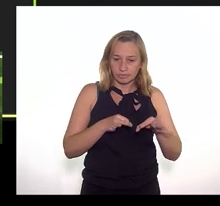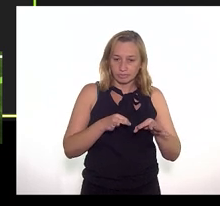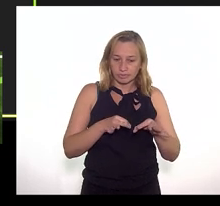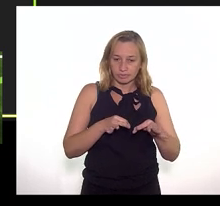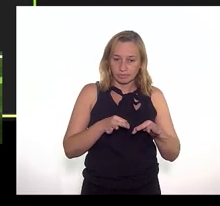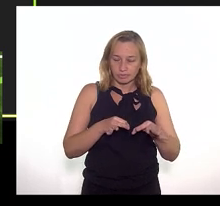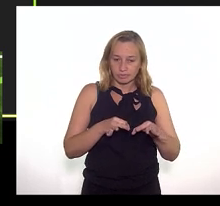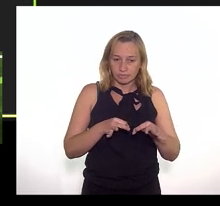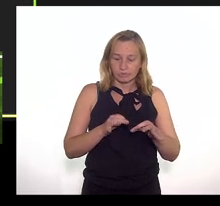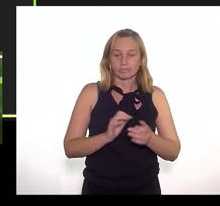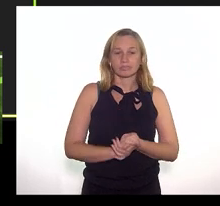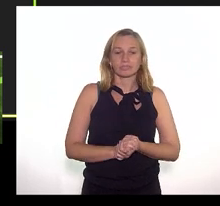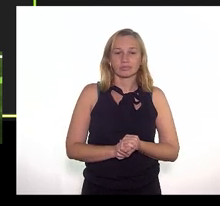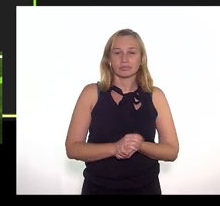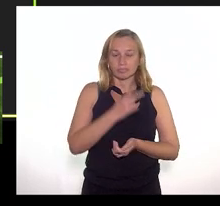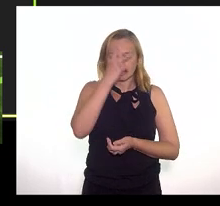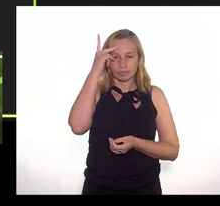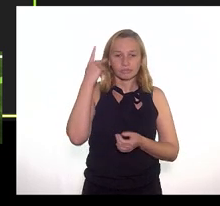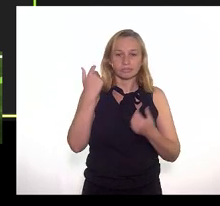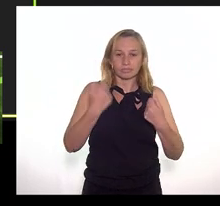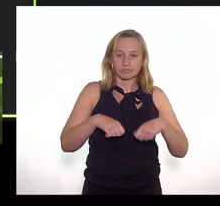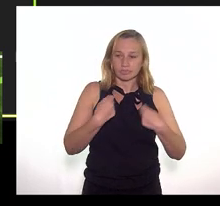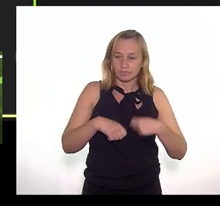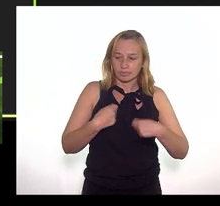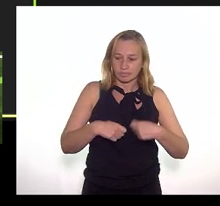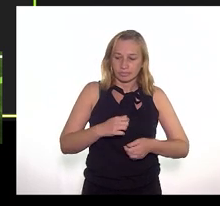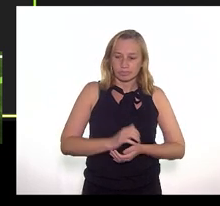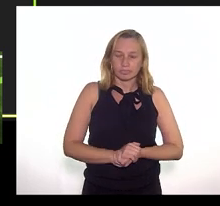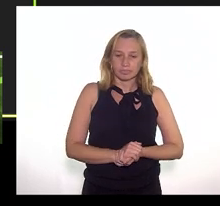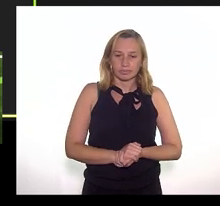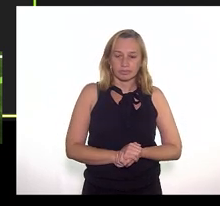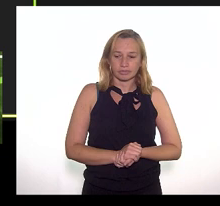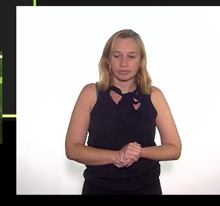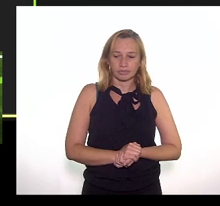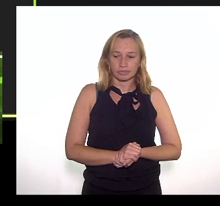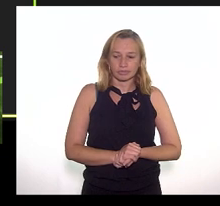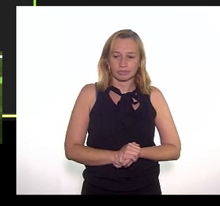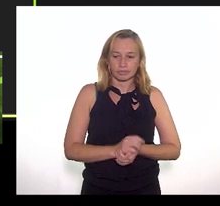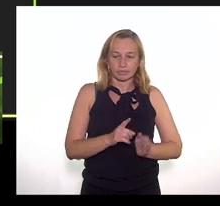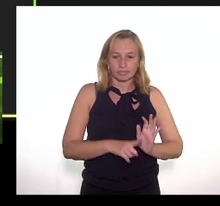né, das pessoas que precisam da saúde, precisam da